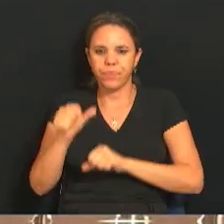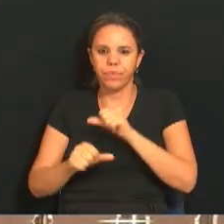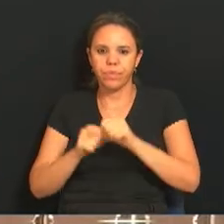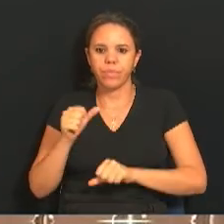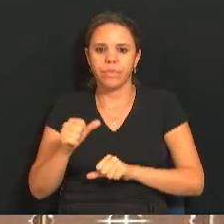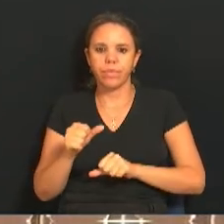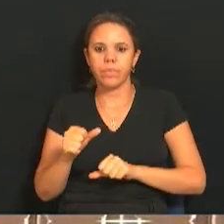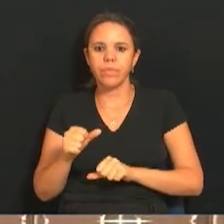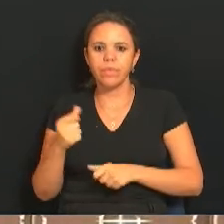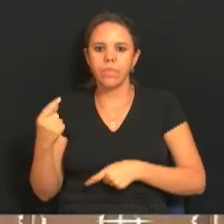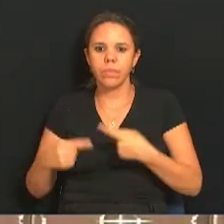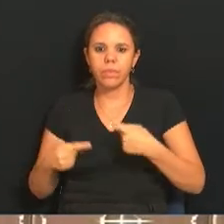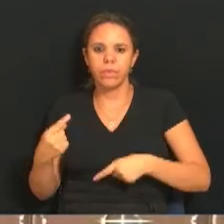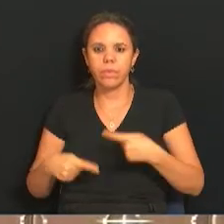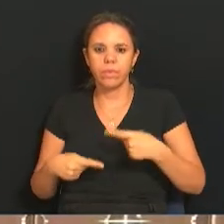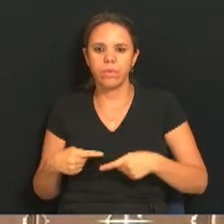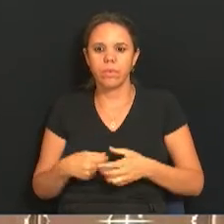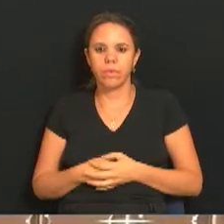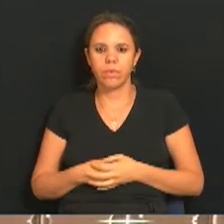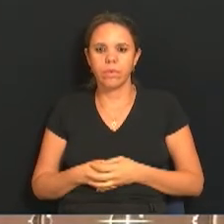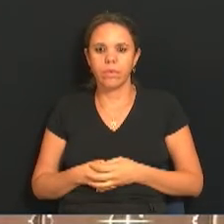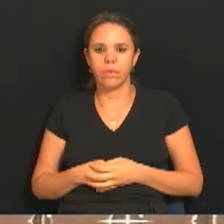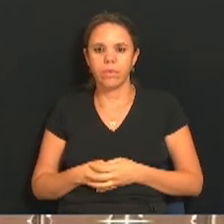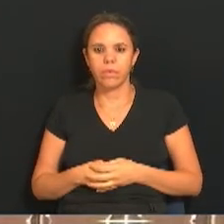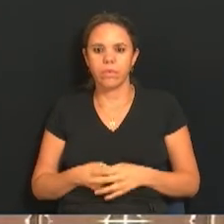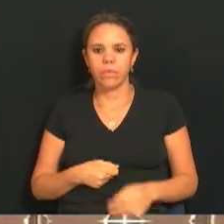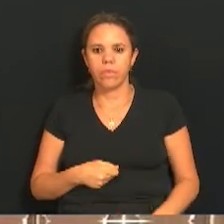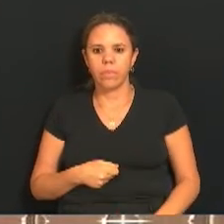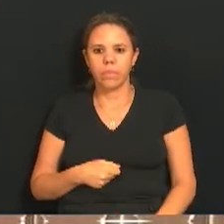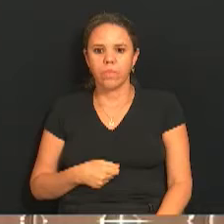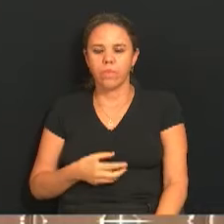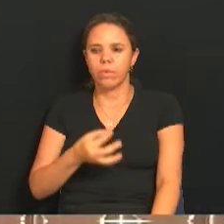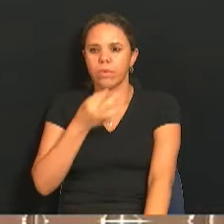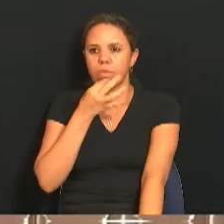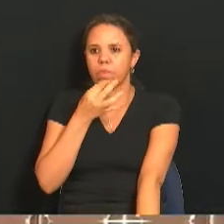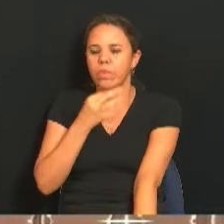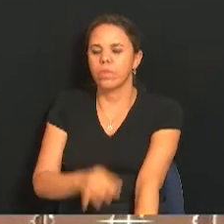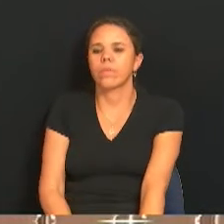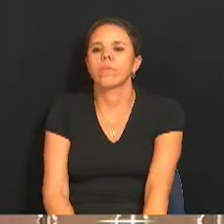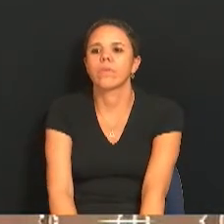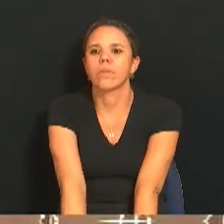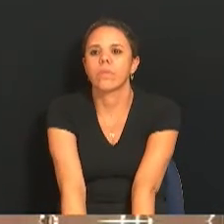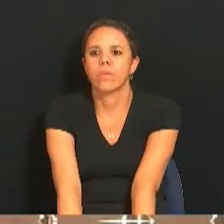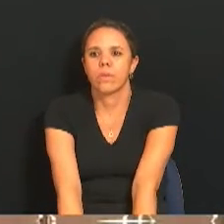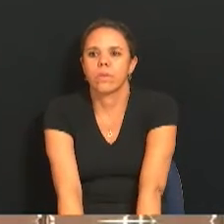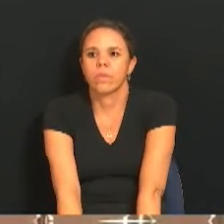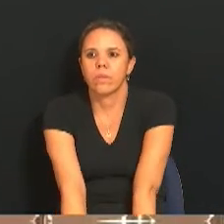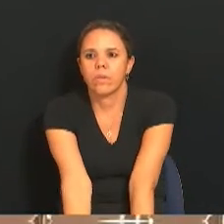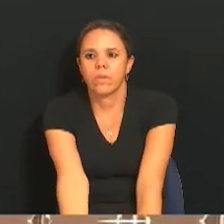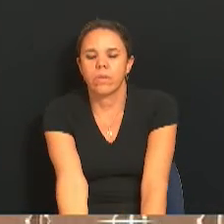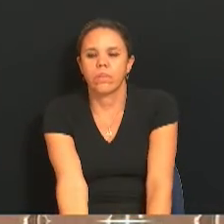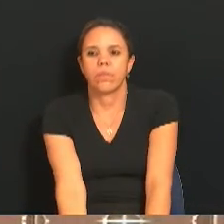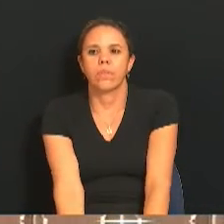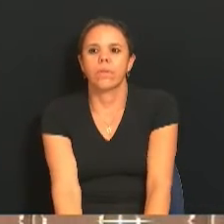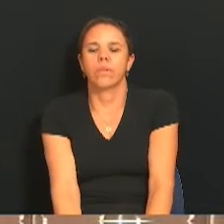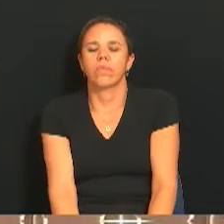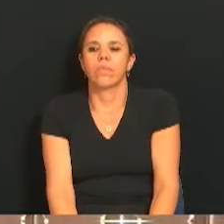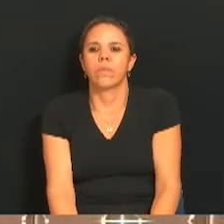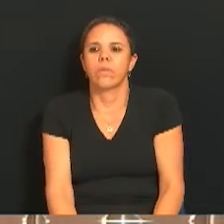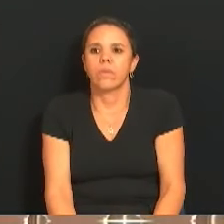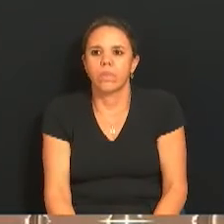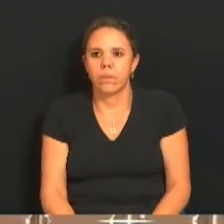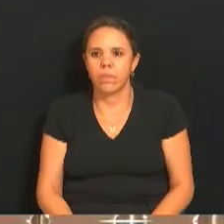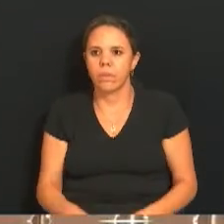outra discussão, a gente entra lá. Deixa eu fazer uma sugestão aqui. Capitão Daltoso, né, Coronel